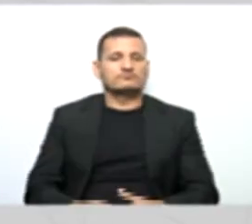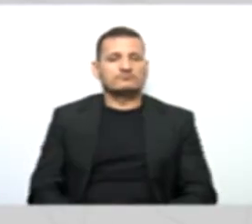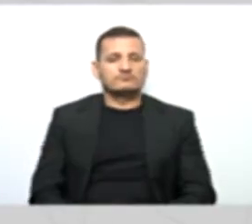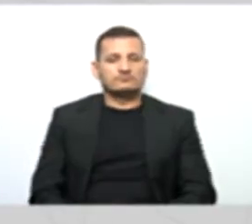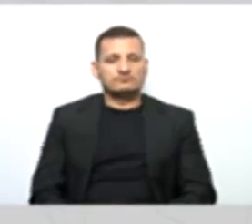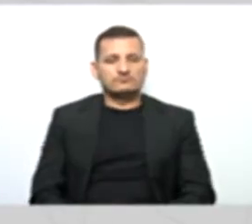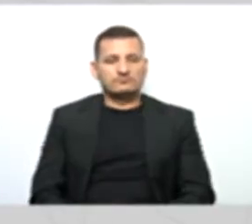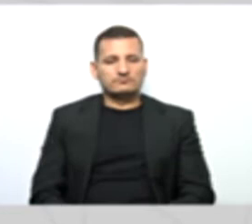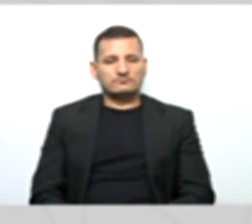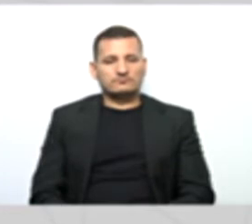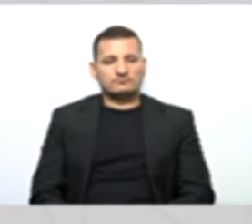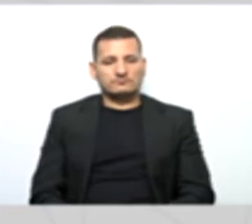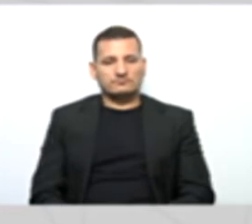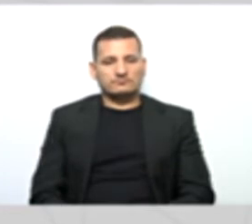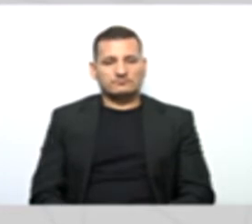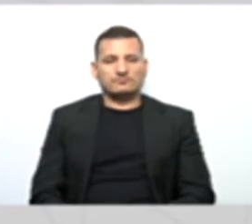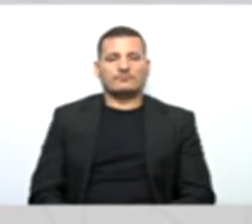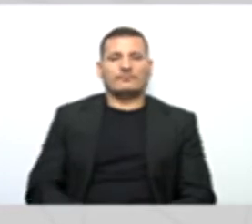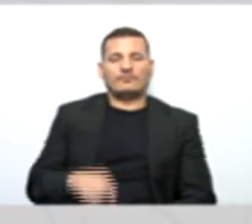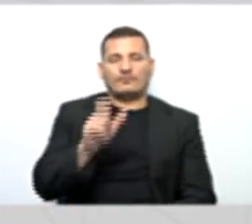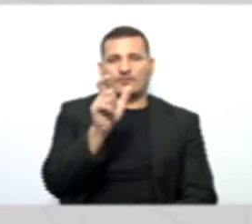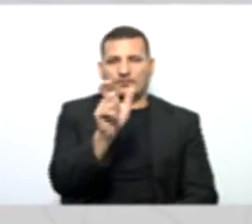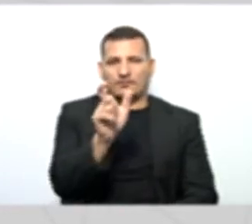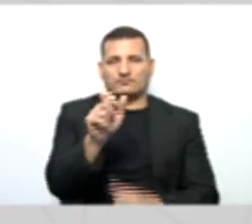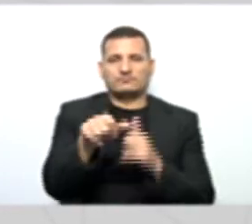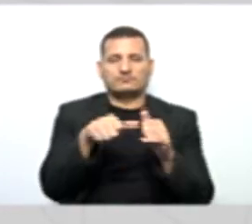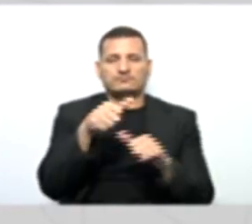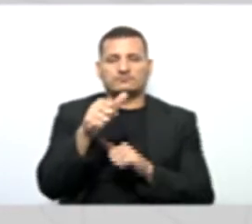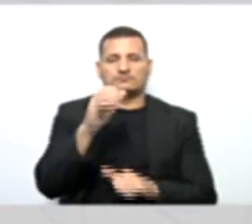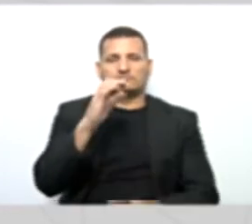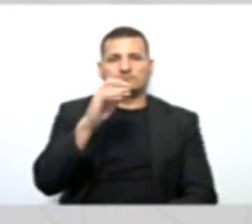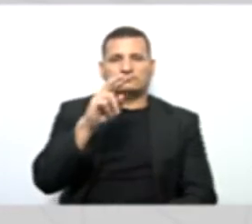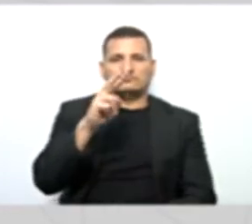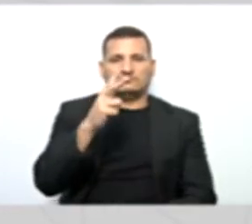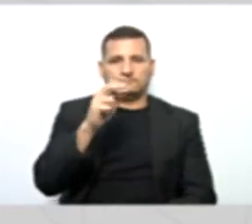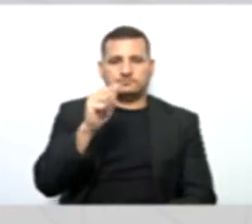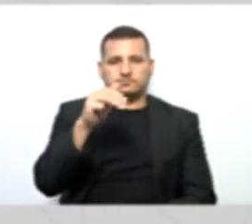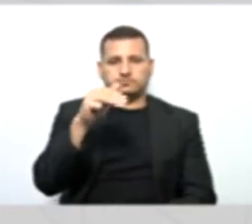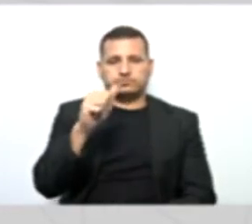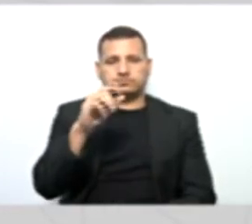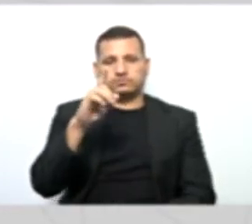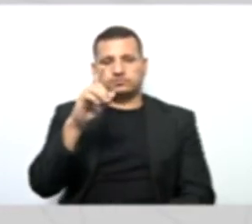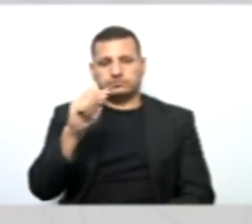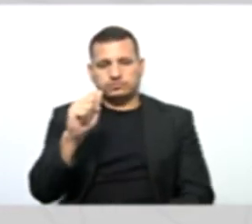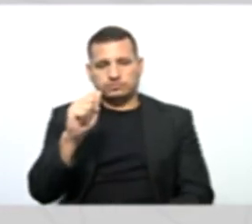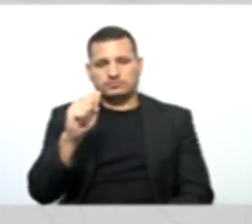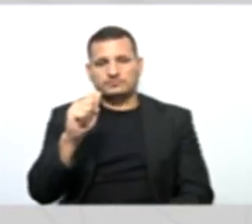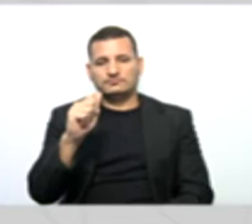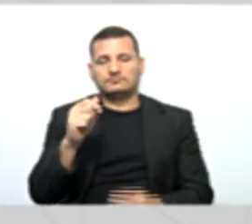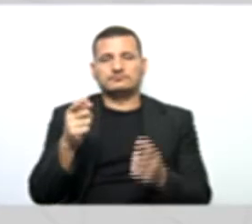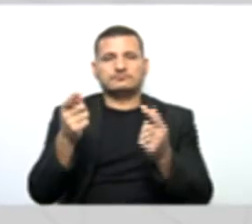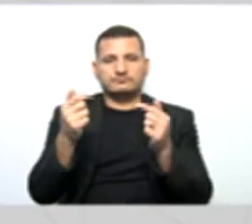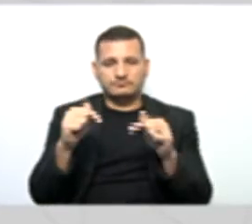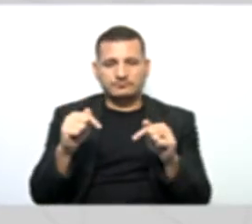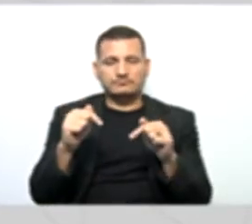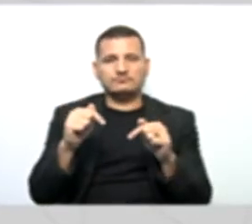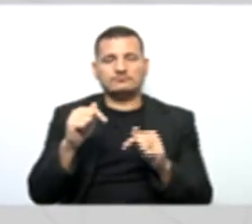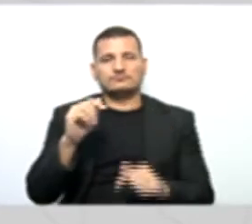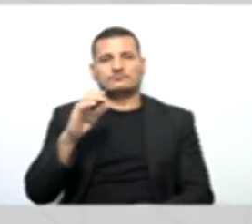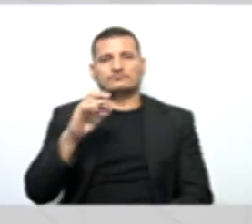nome do método para realizar chamadas ou chamadas. E a mensagem você poderia colocar aqui. Chamada